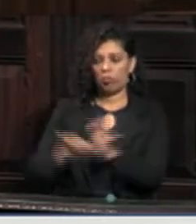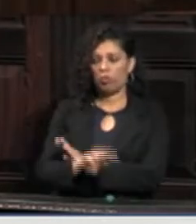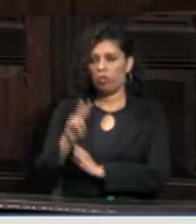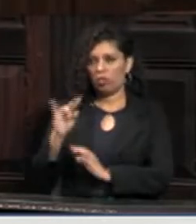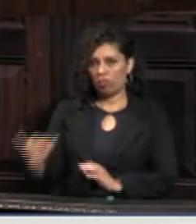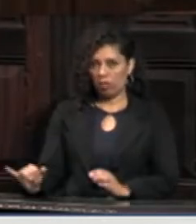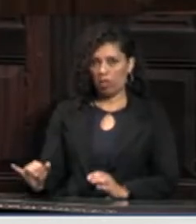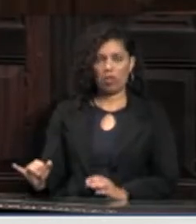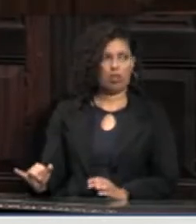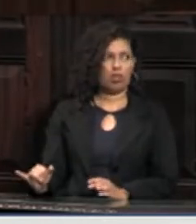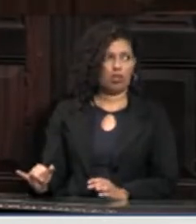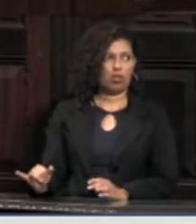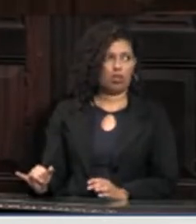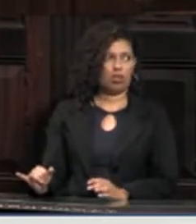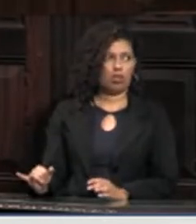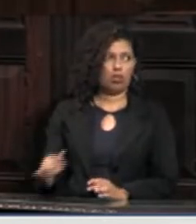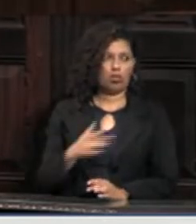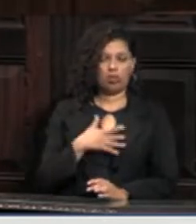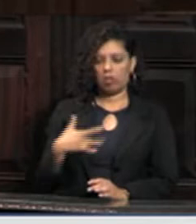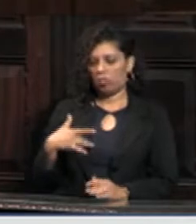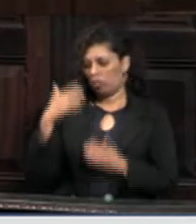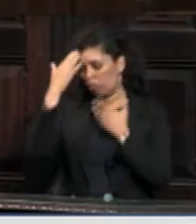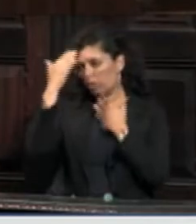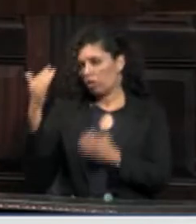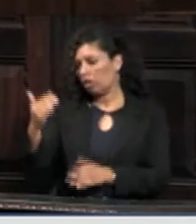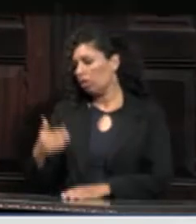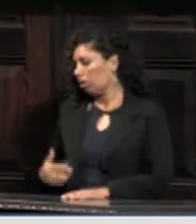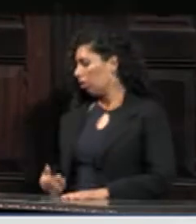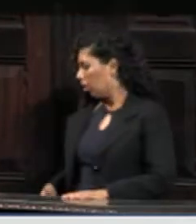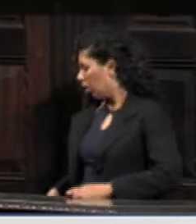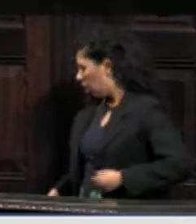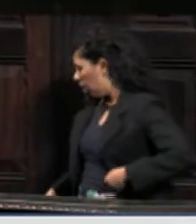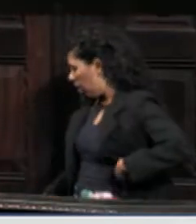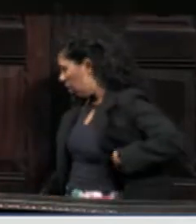já precário sistema estadual de saúde. Obrigado, presidente.